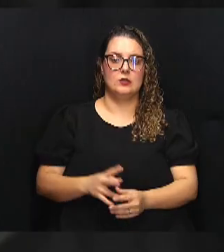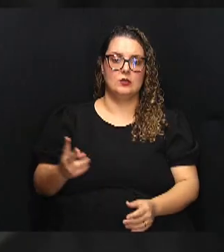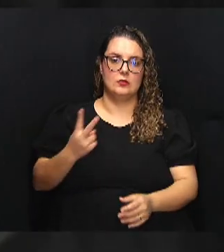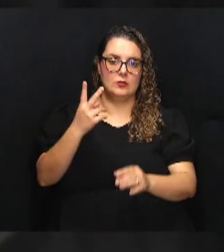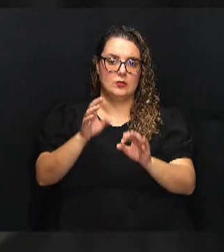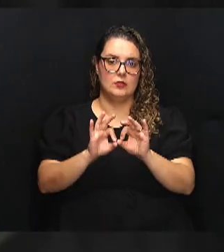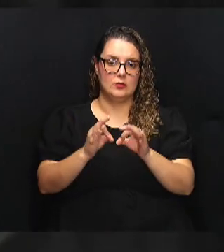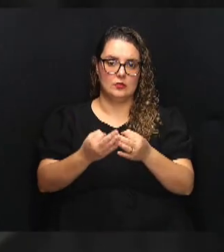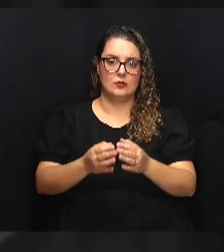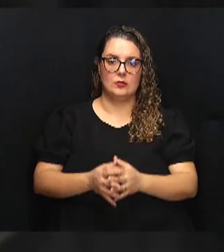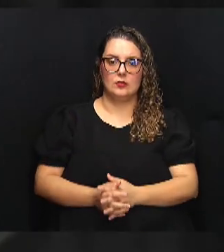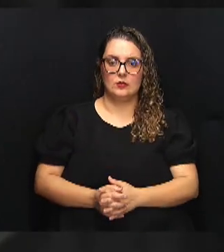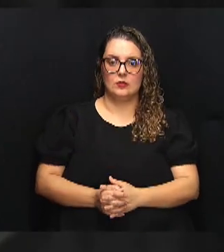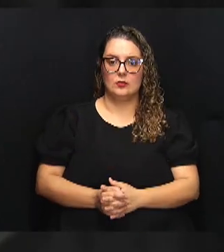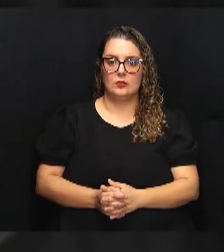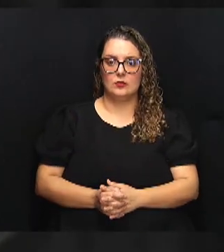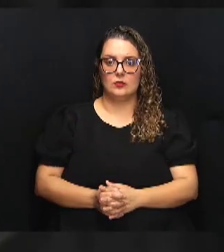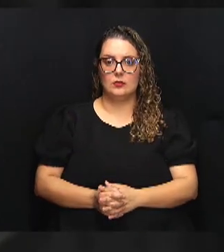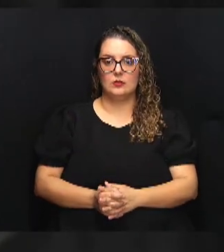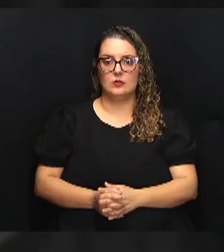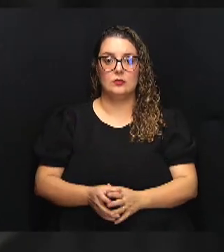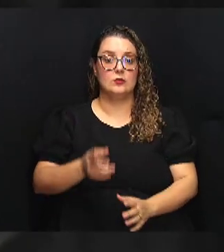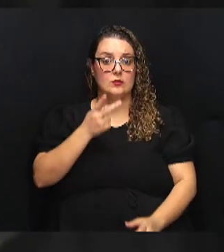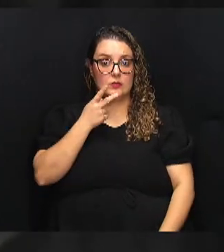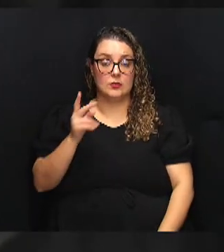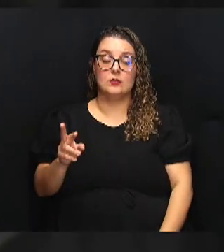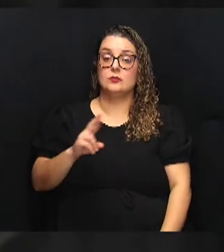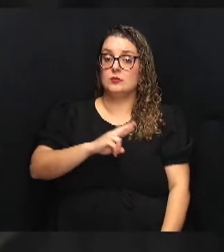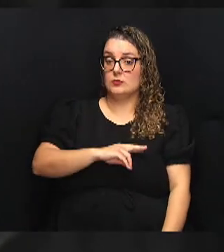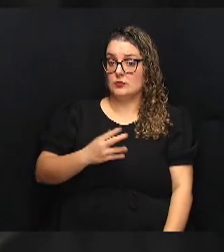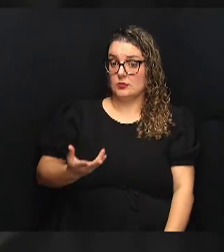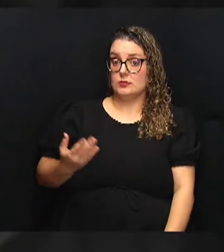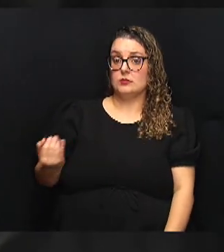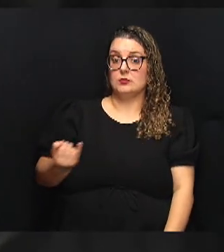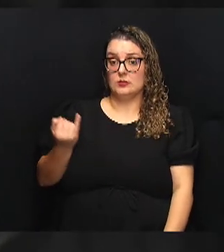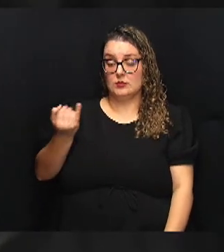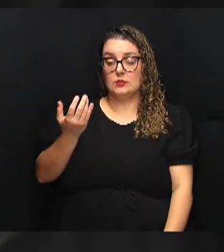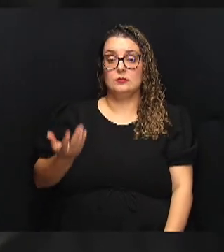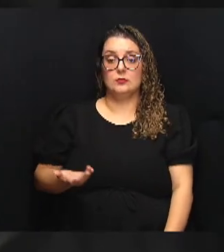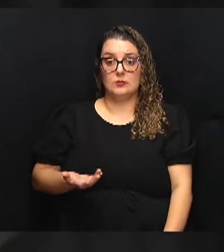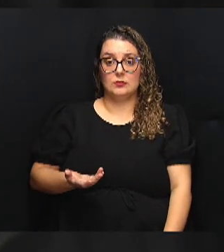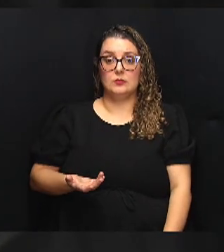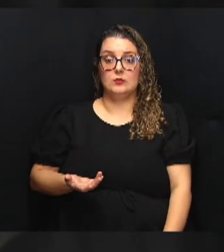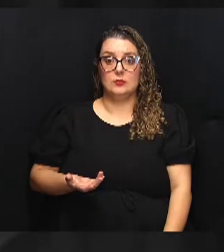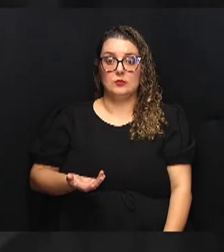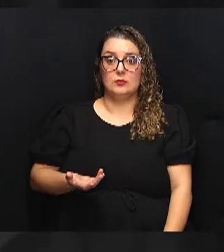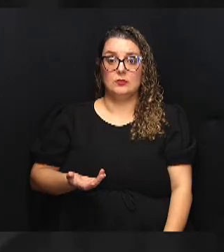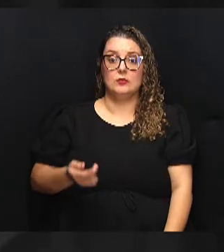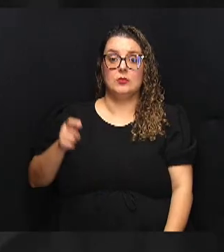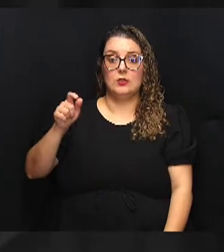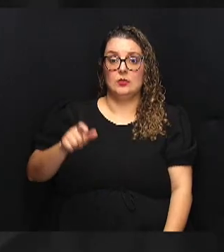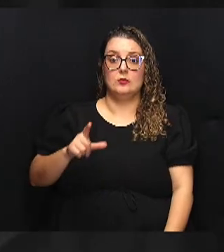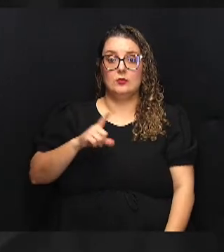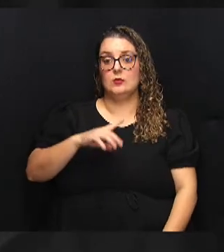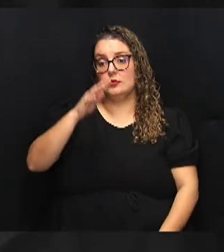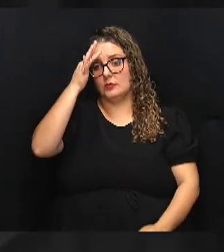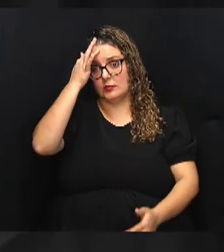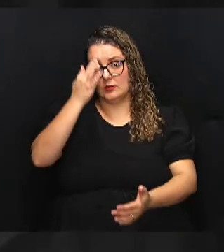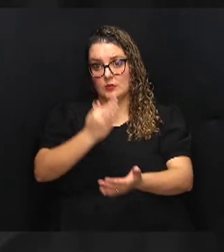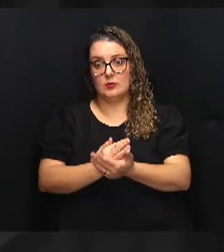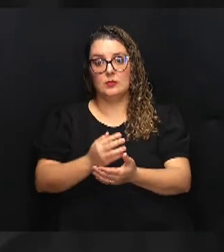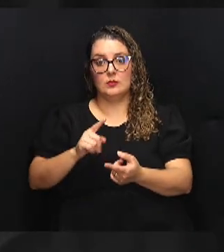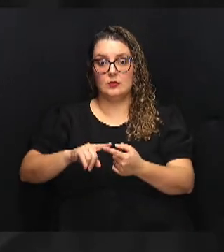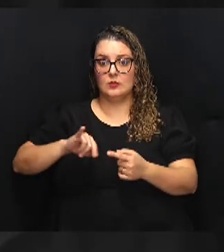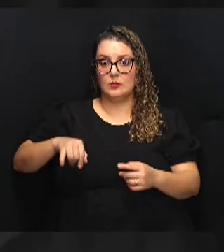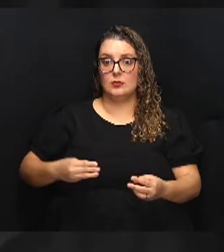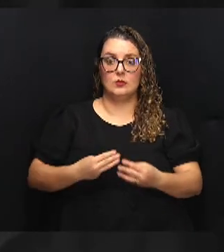família, falando das religiões, né, da importância que a pessoa tem uma fé, a religião judaica, a